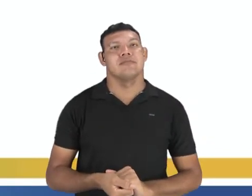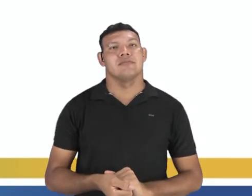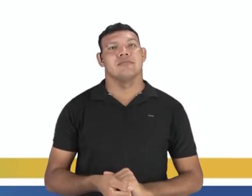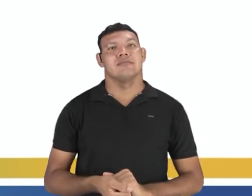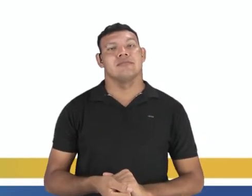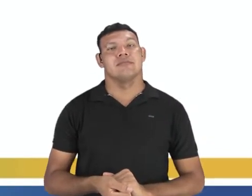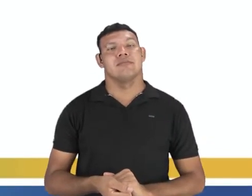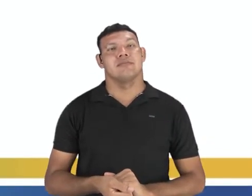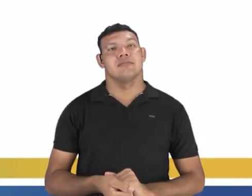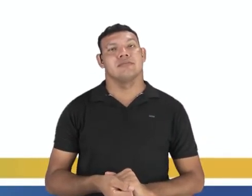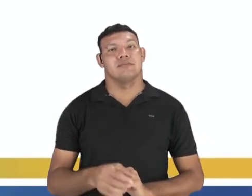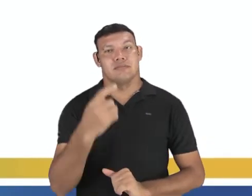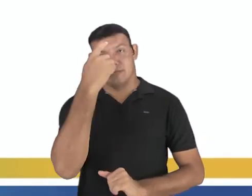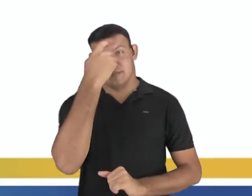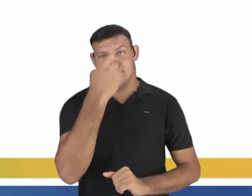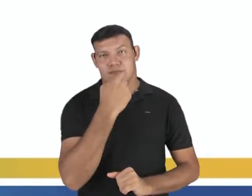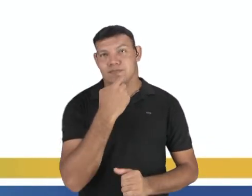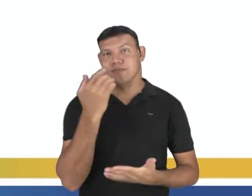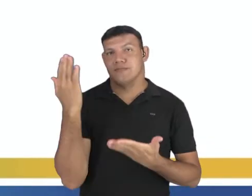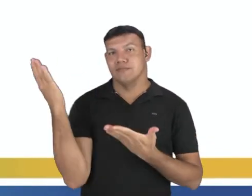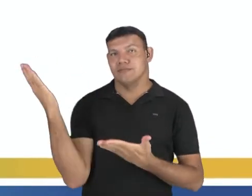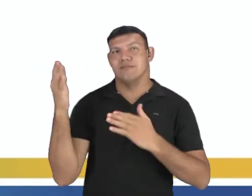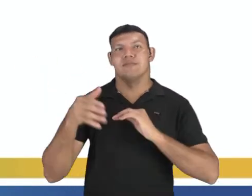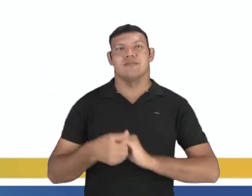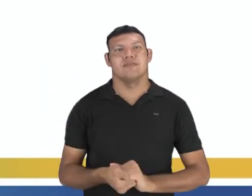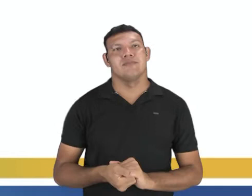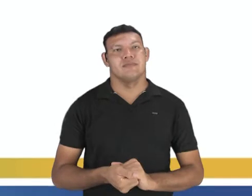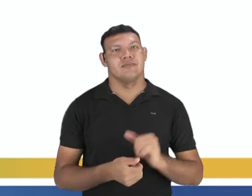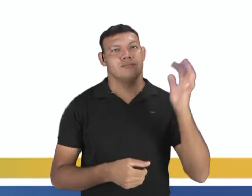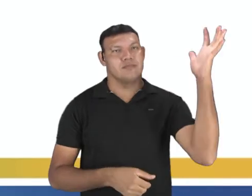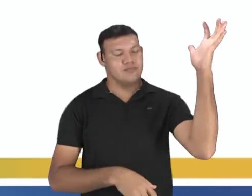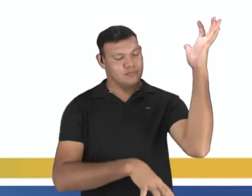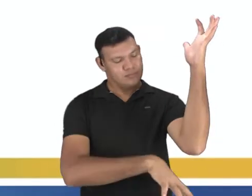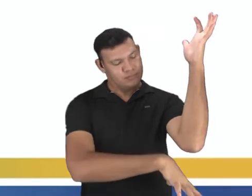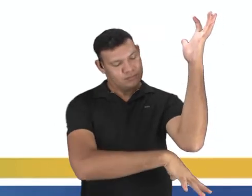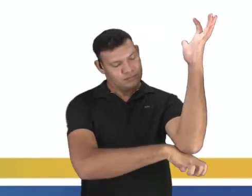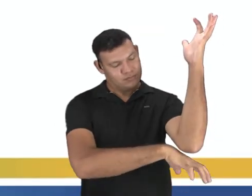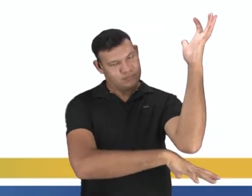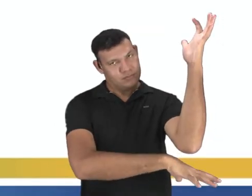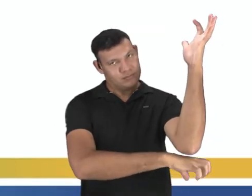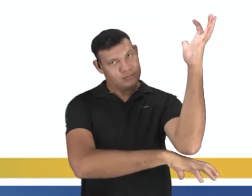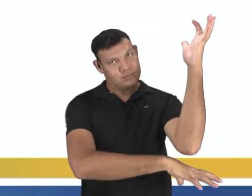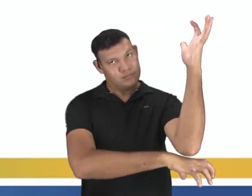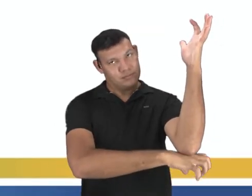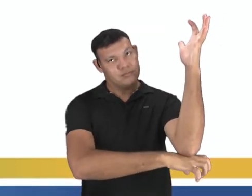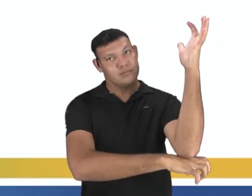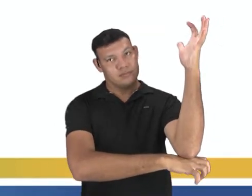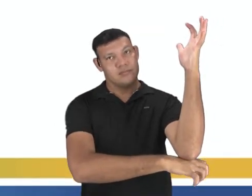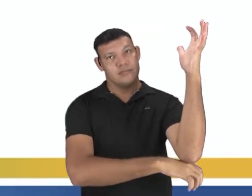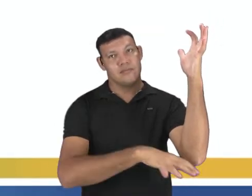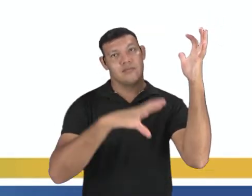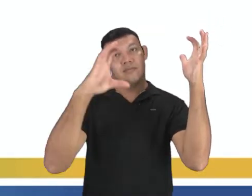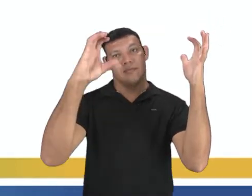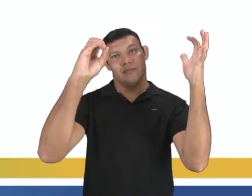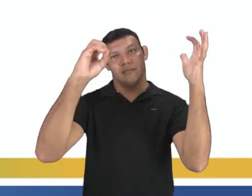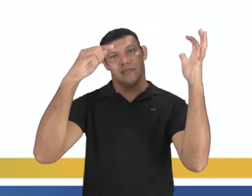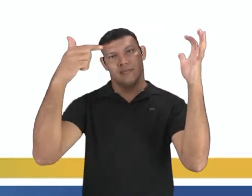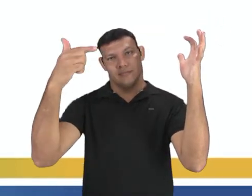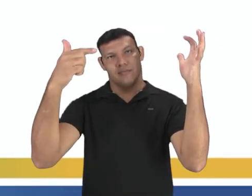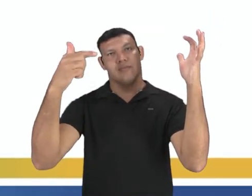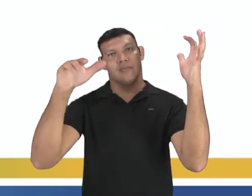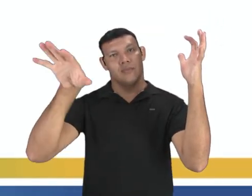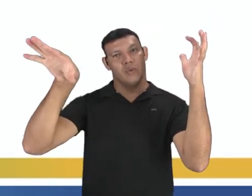fotossíntese. Bom, olha só como que acontece, pessoal. A água absorvida pela planta, o gás carbônico